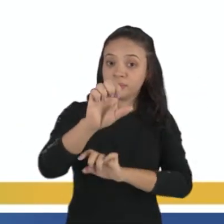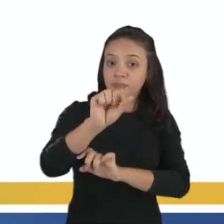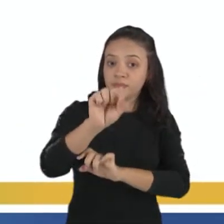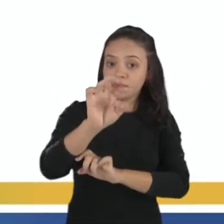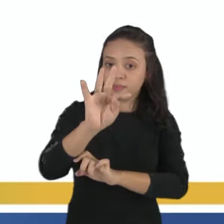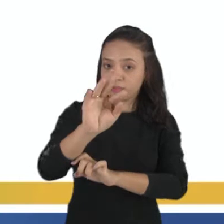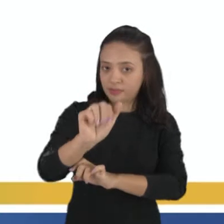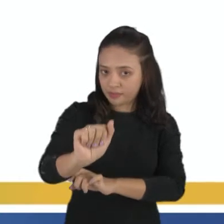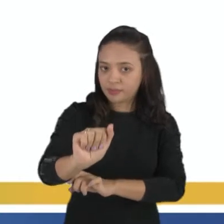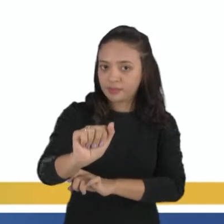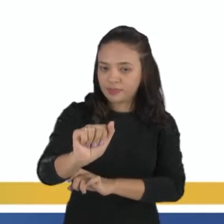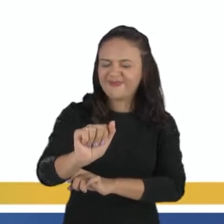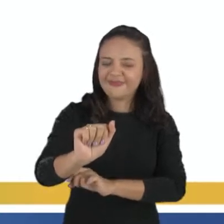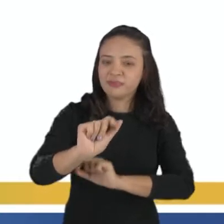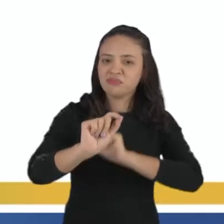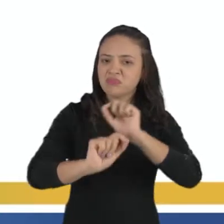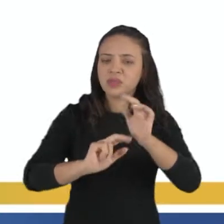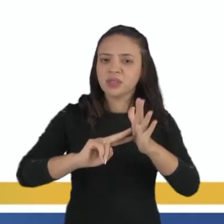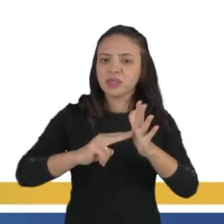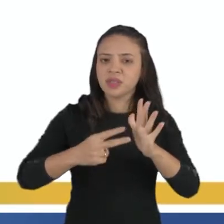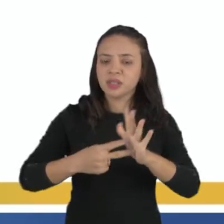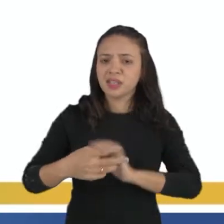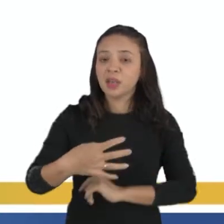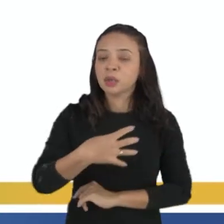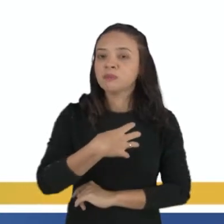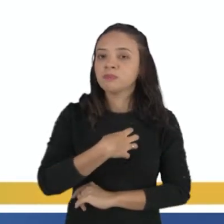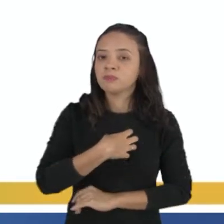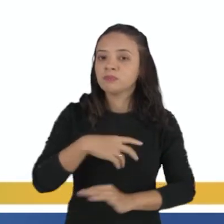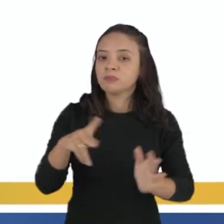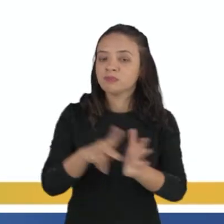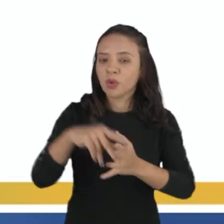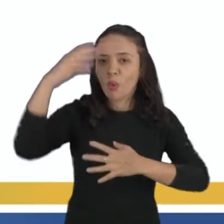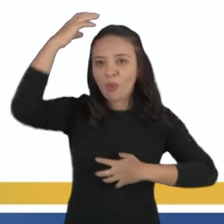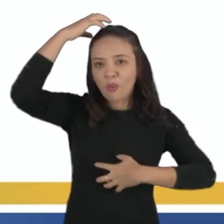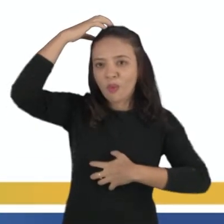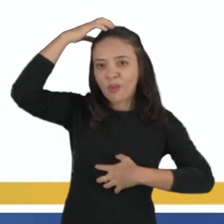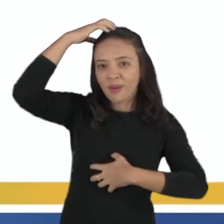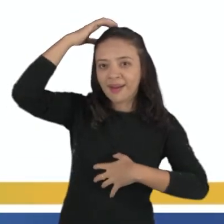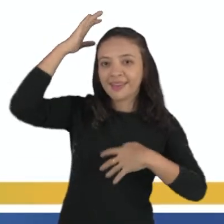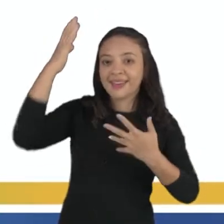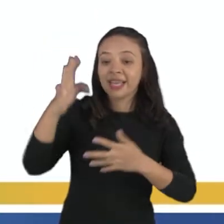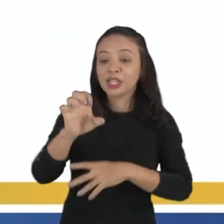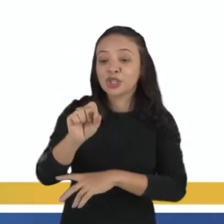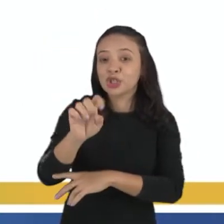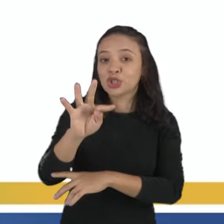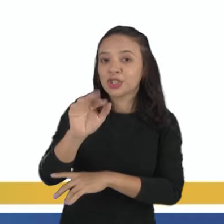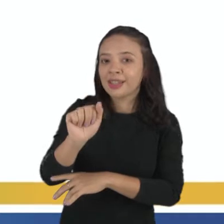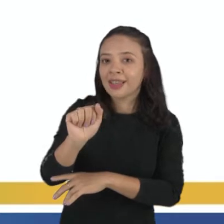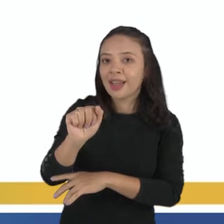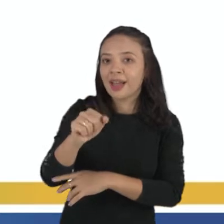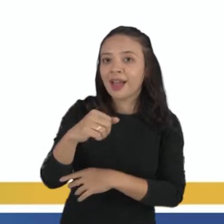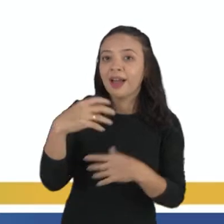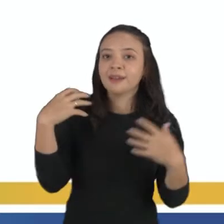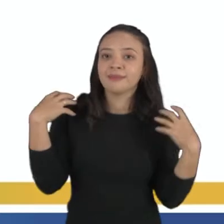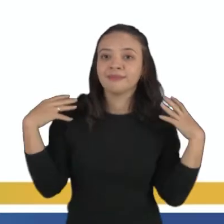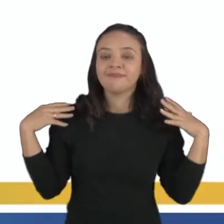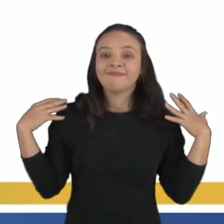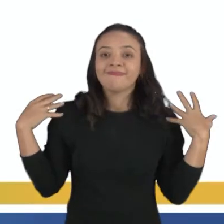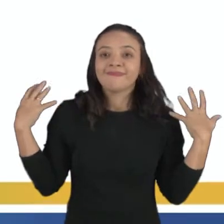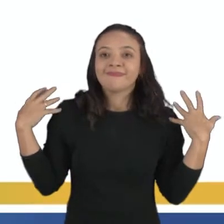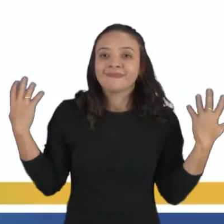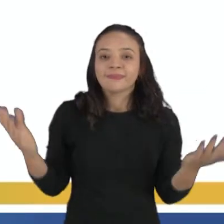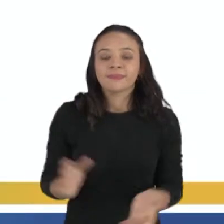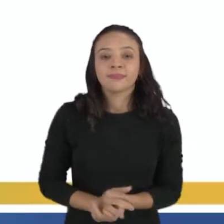Está. Está representa o estado do macaquinho. Ele está todo pimpão. Só que esse